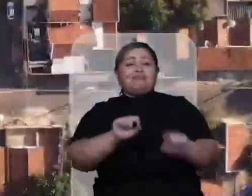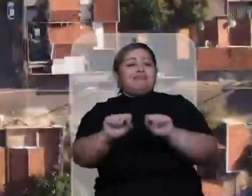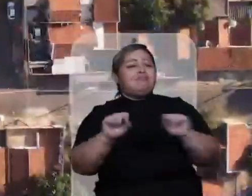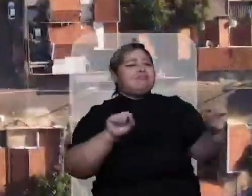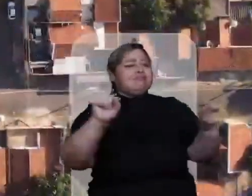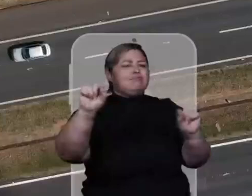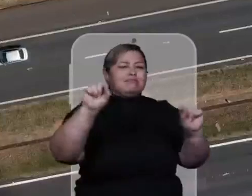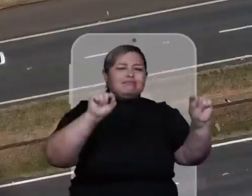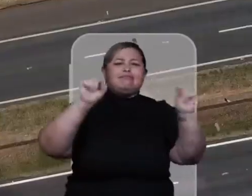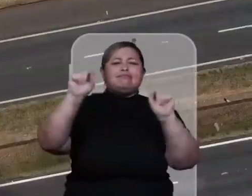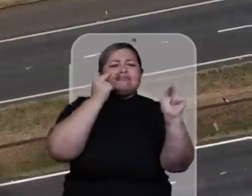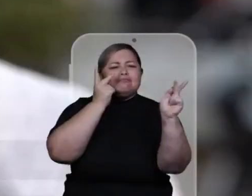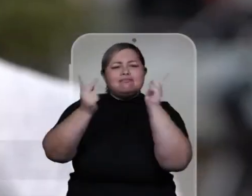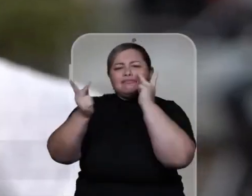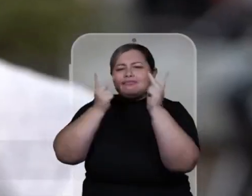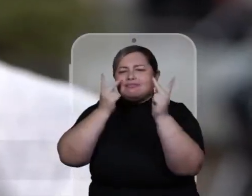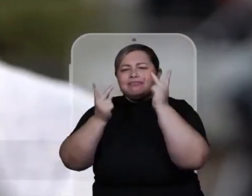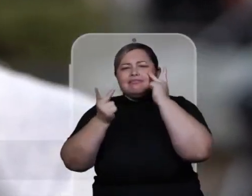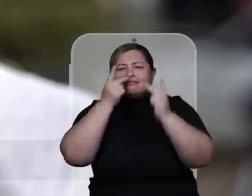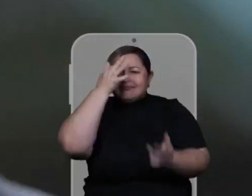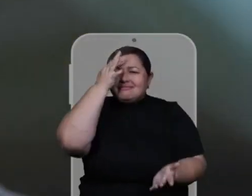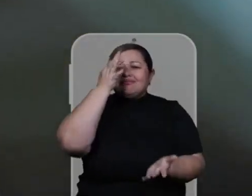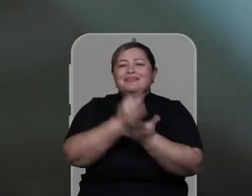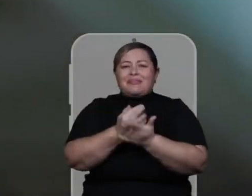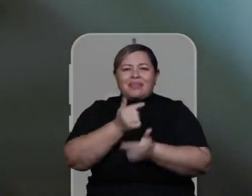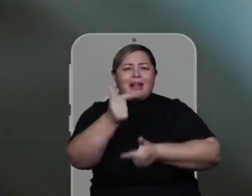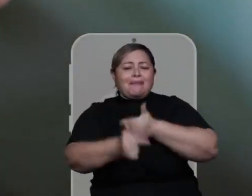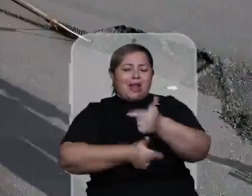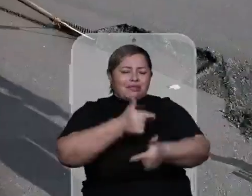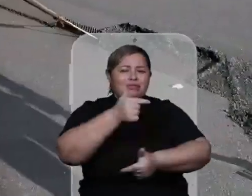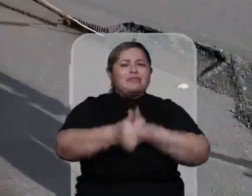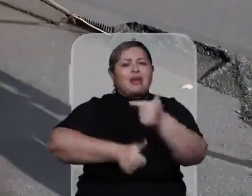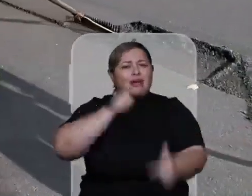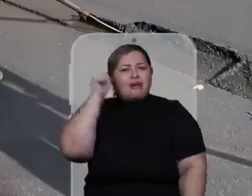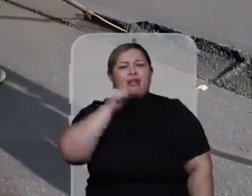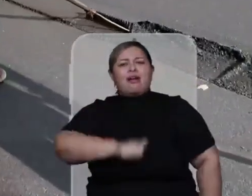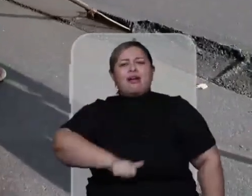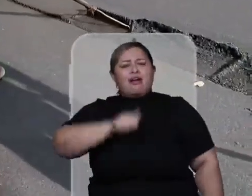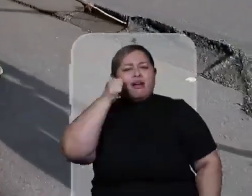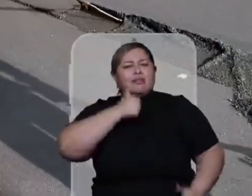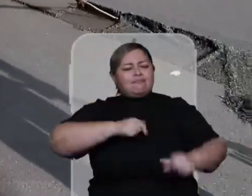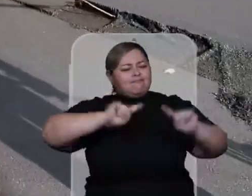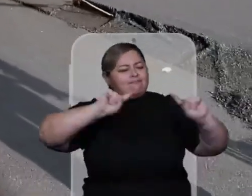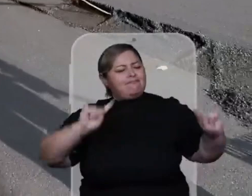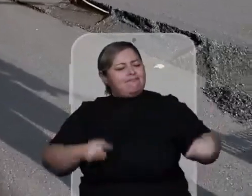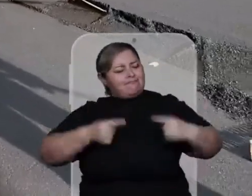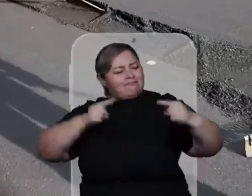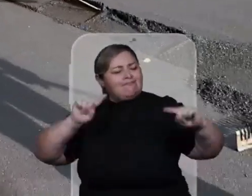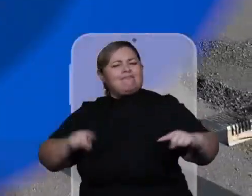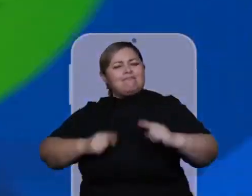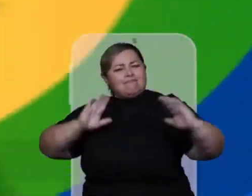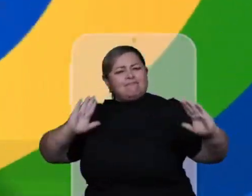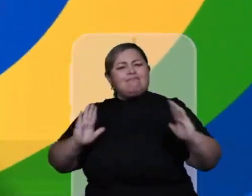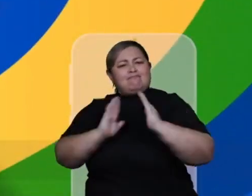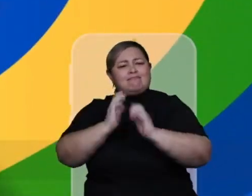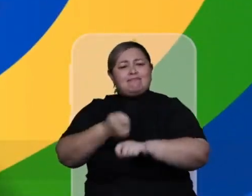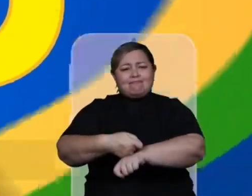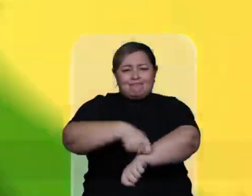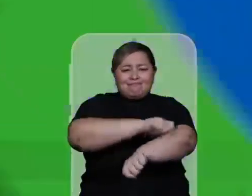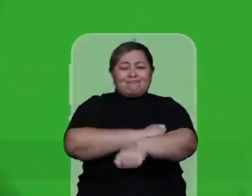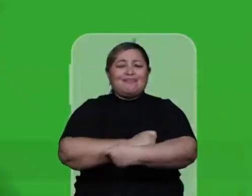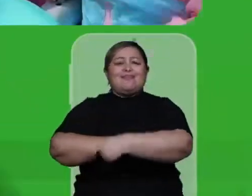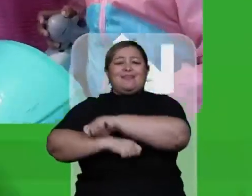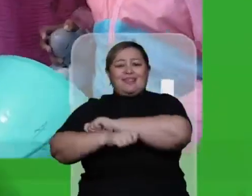Em cada lugar, vejo um olhar de fé, o trabalho de uma mulher que tantos